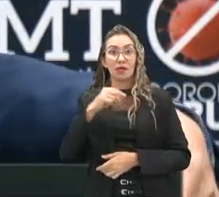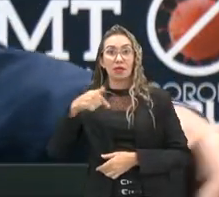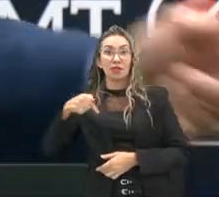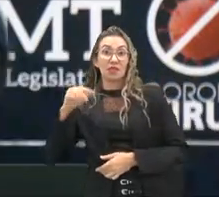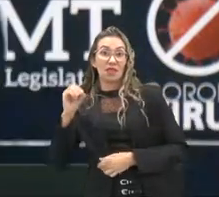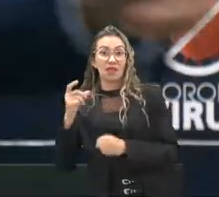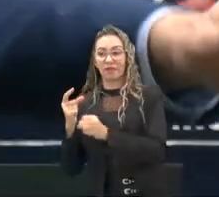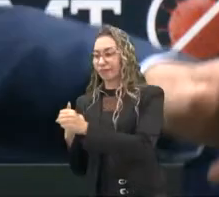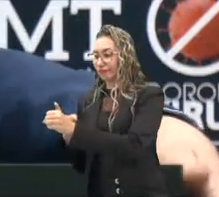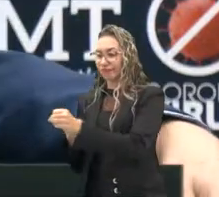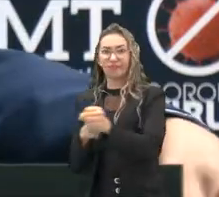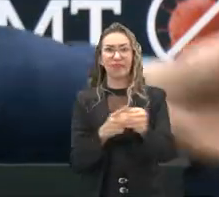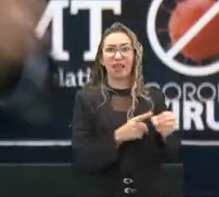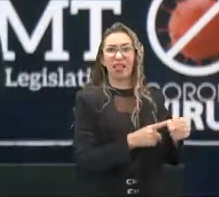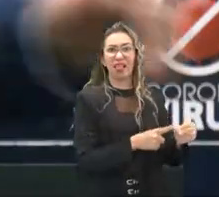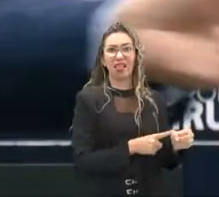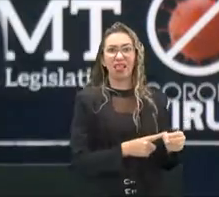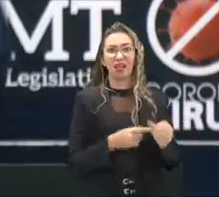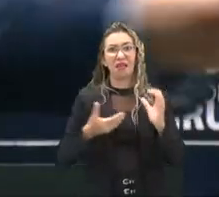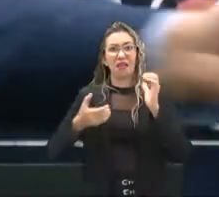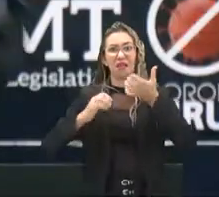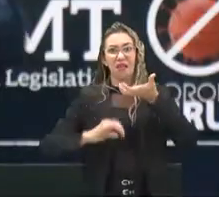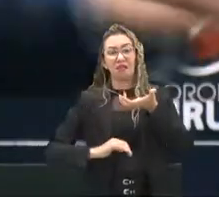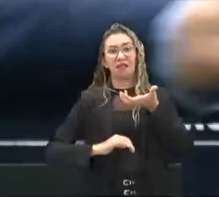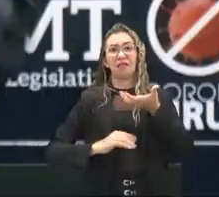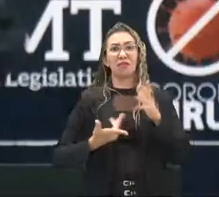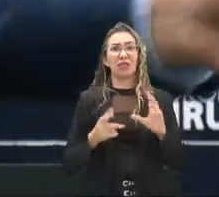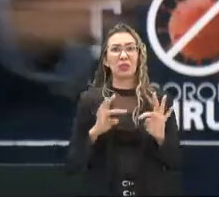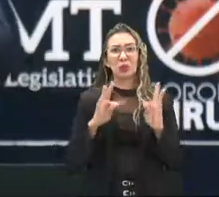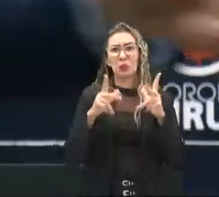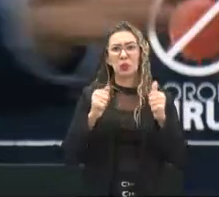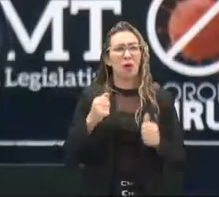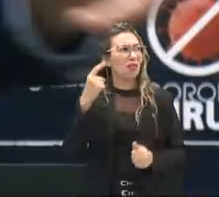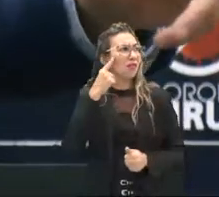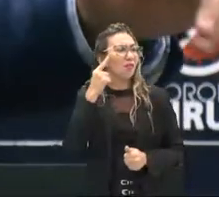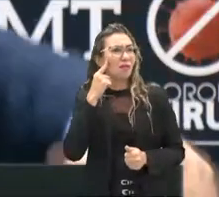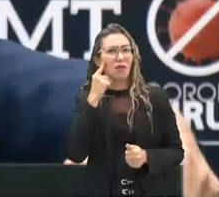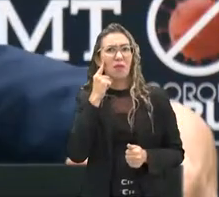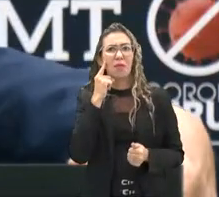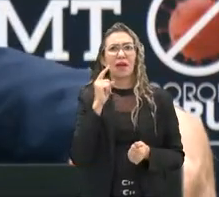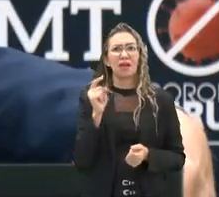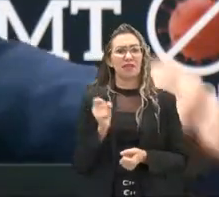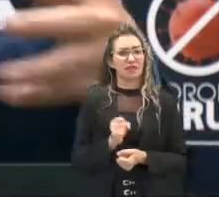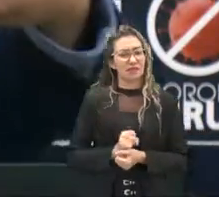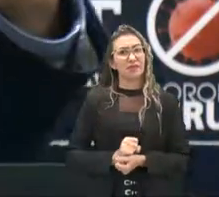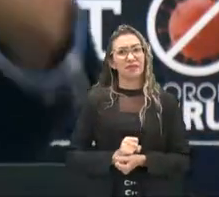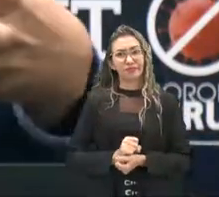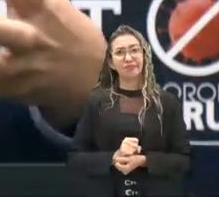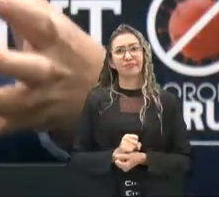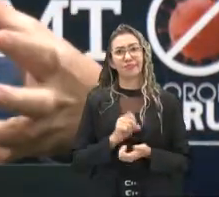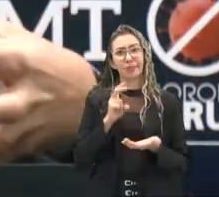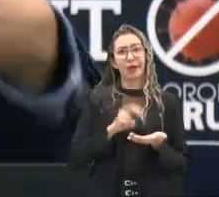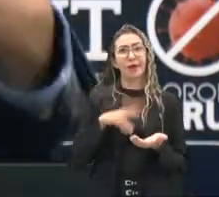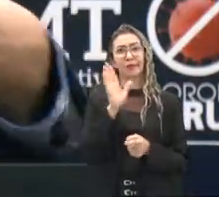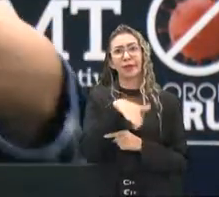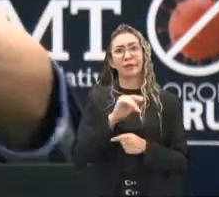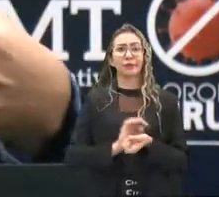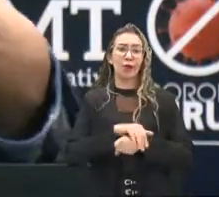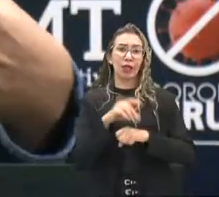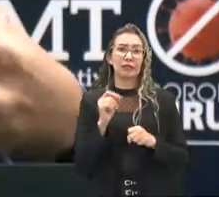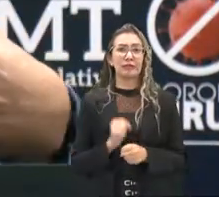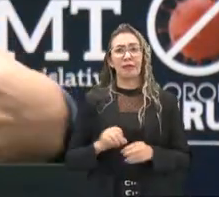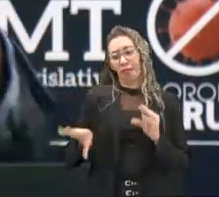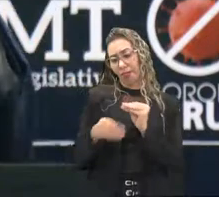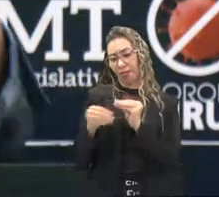federação, no Congresso Nacional, só se fala, só se pensa dia, tarde e noite nessa tal da emenda. E o bom debate, o debate